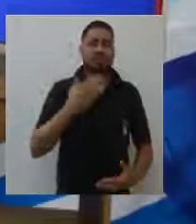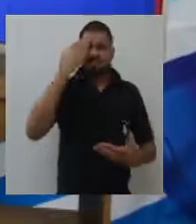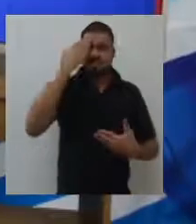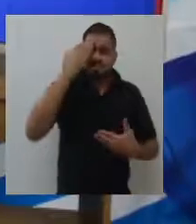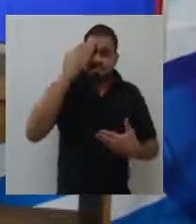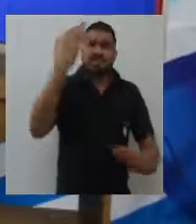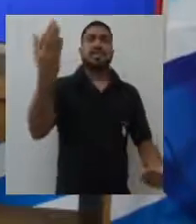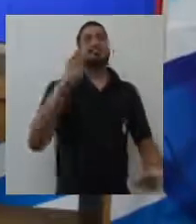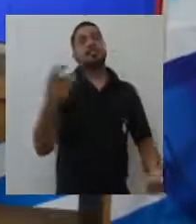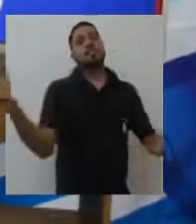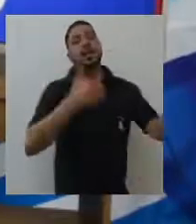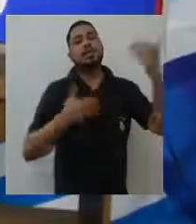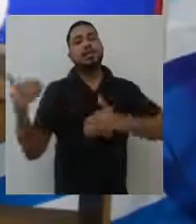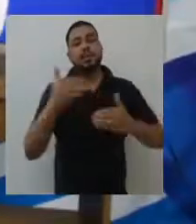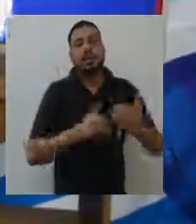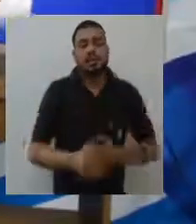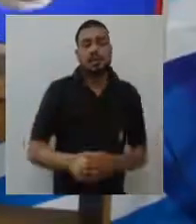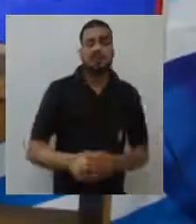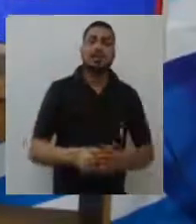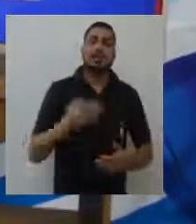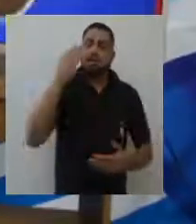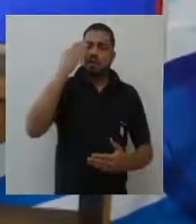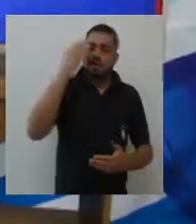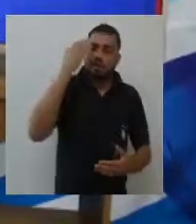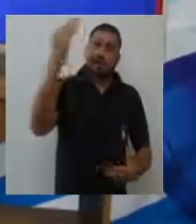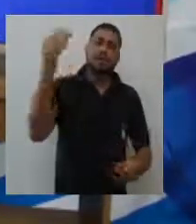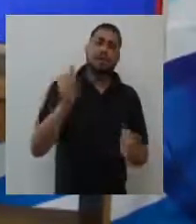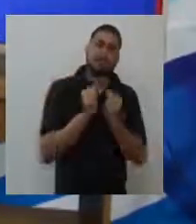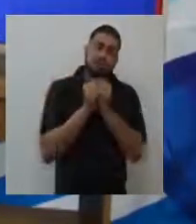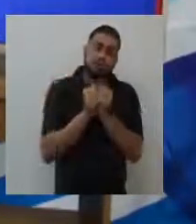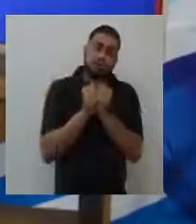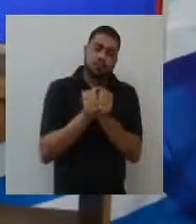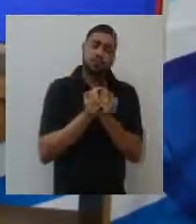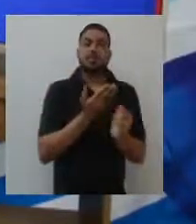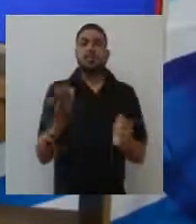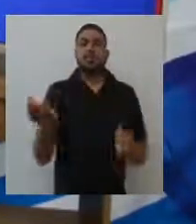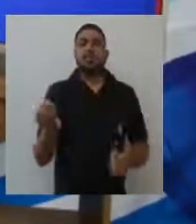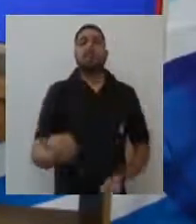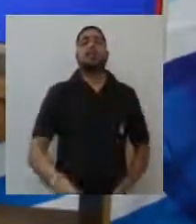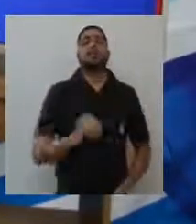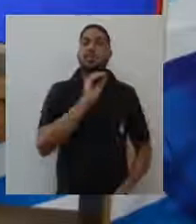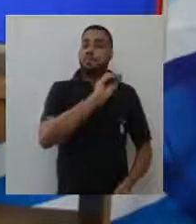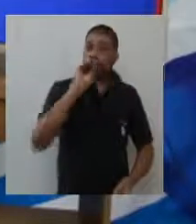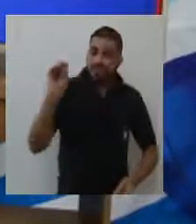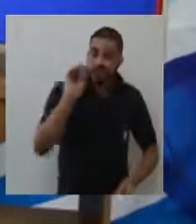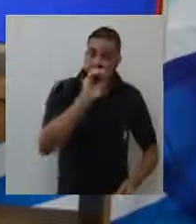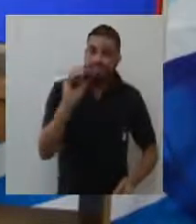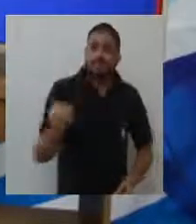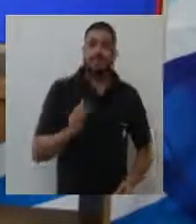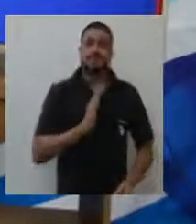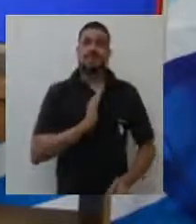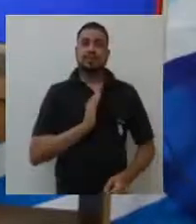tua audiência e por essa maravilhosa companhia com vocês. Um beijo no coração de vocês.